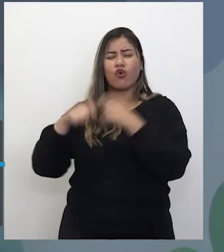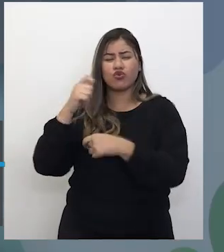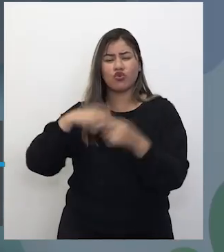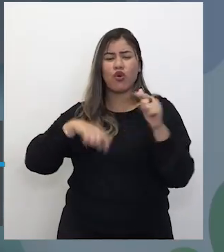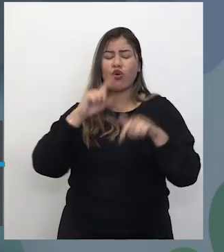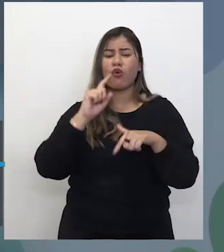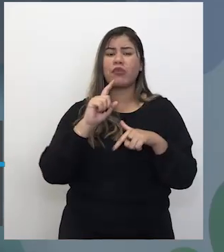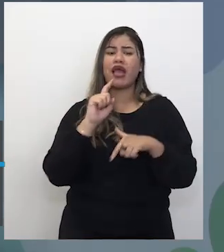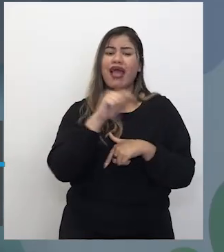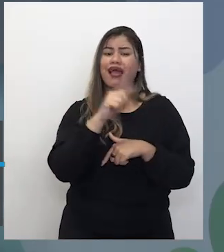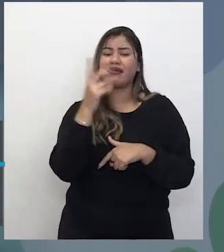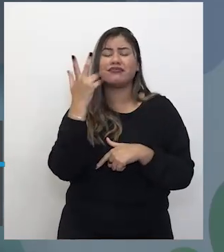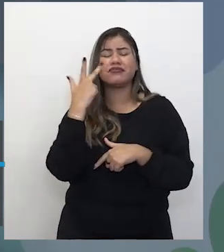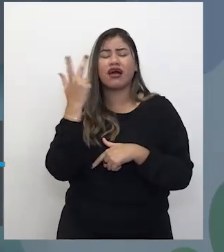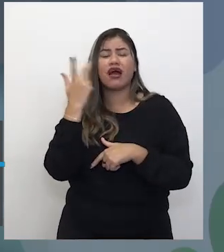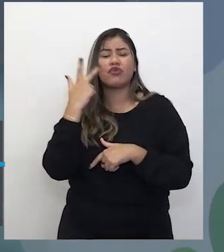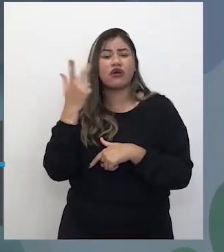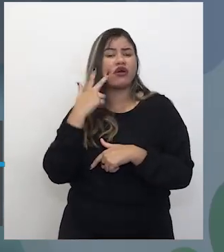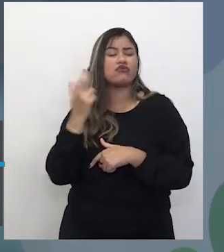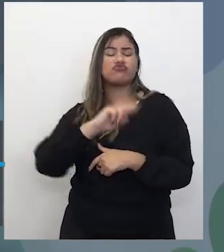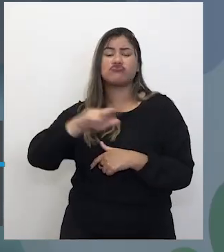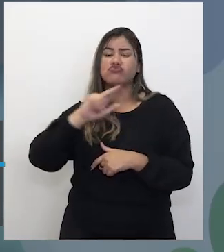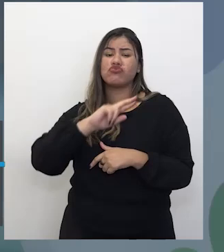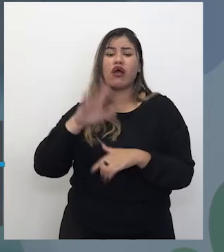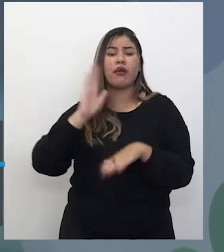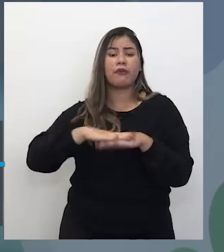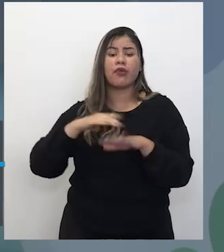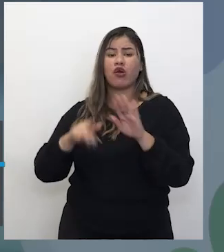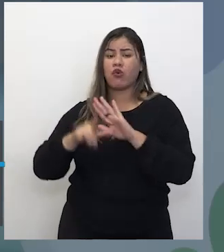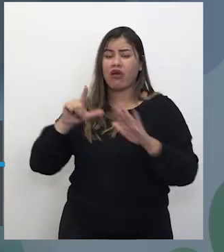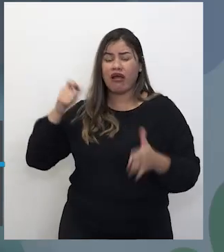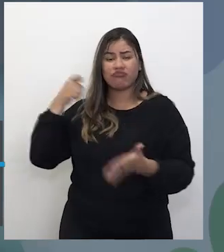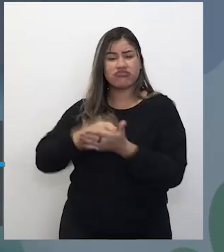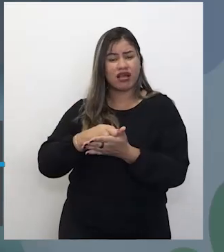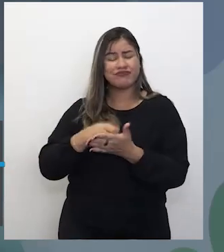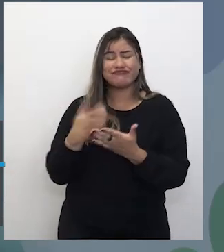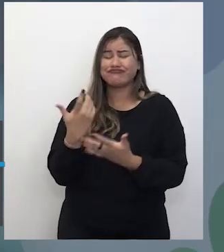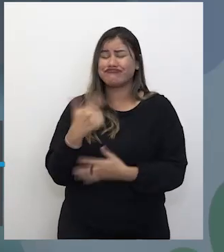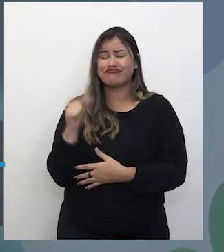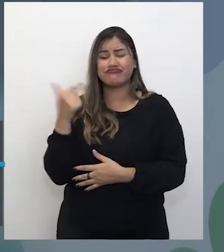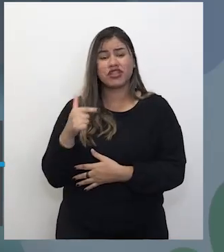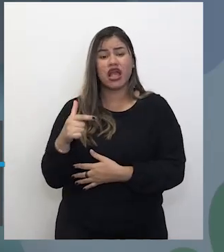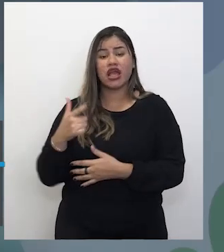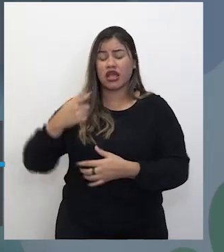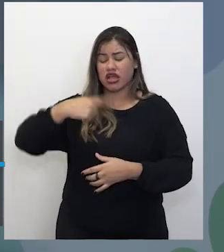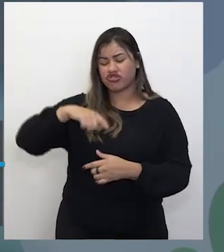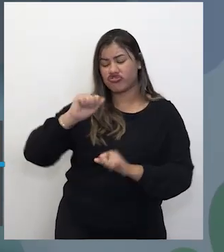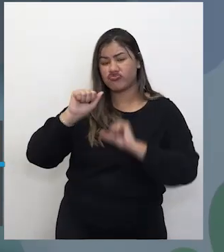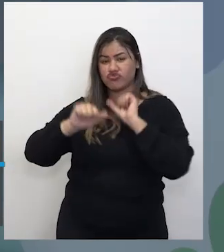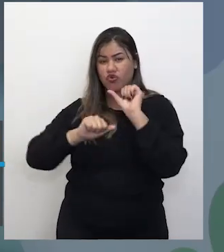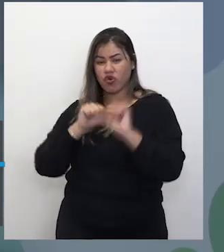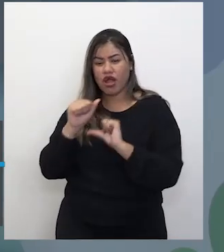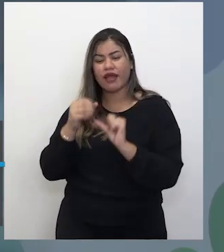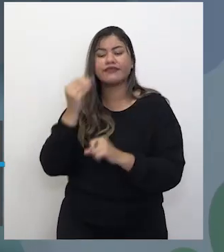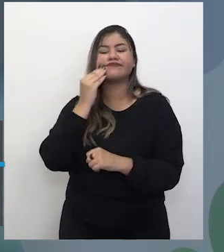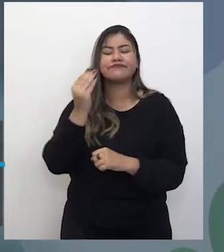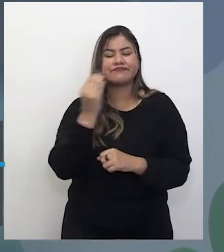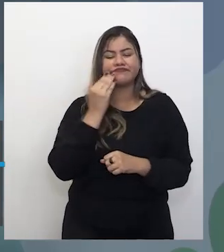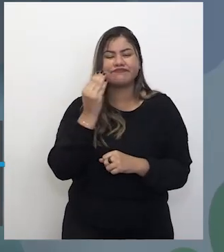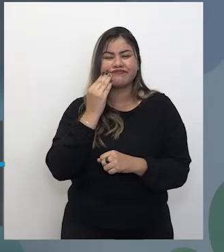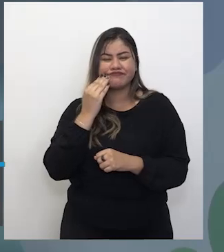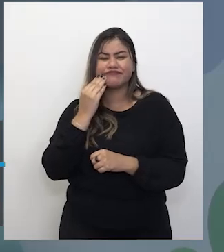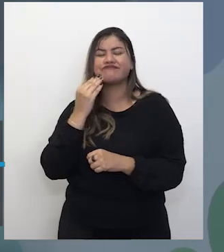são naturais, elas não são determinadas, né, e a gente pode refazê-las, reconstruí-las